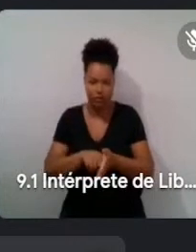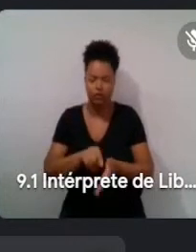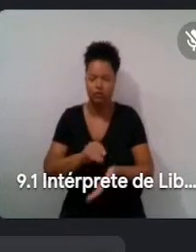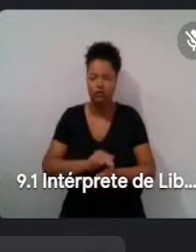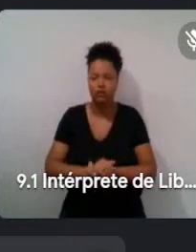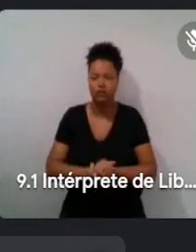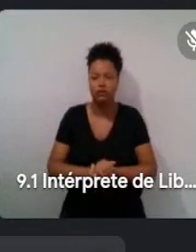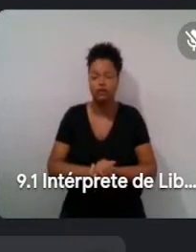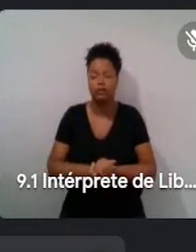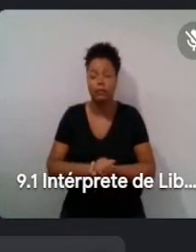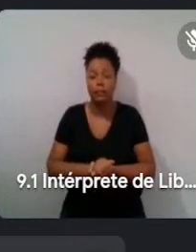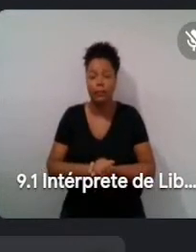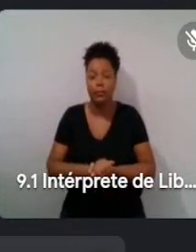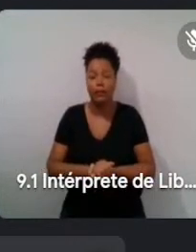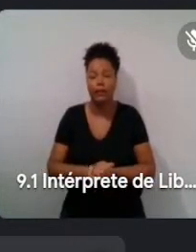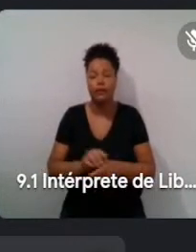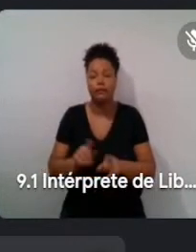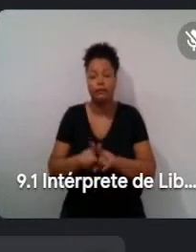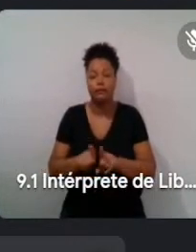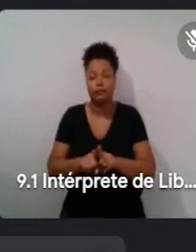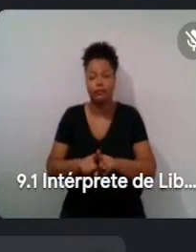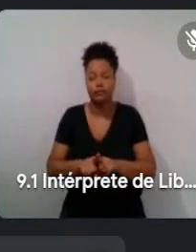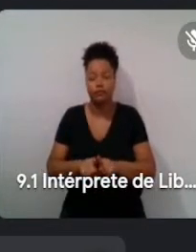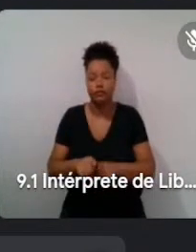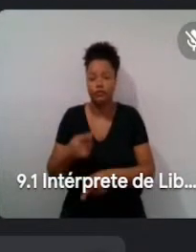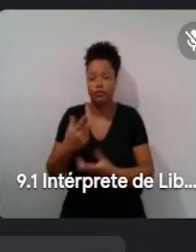acolho a preliminar de perda de objeto, não acolho também